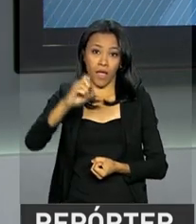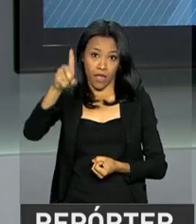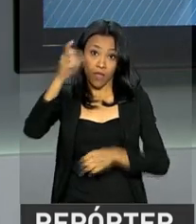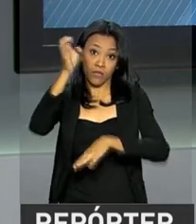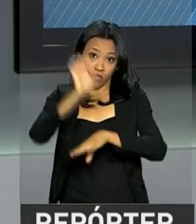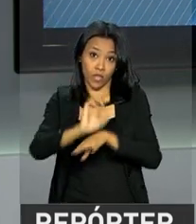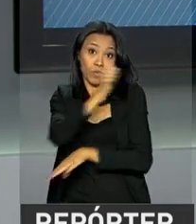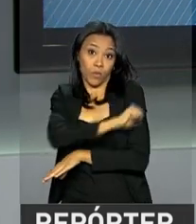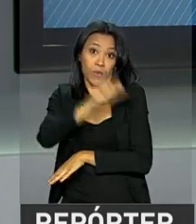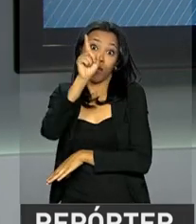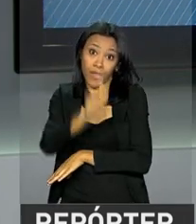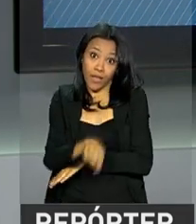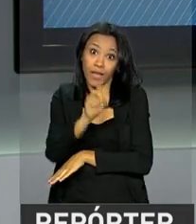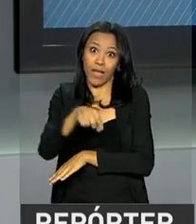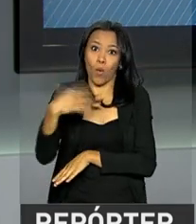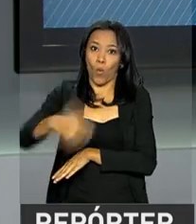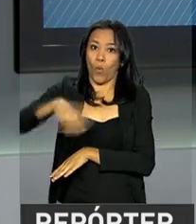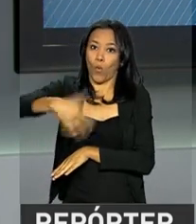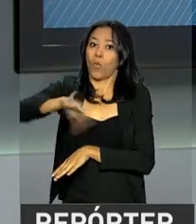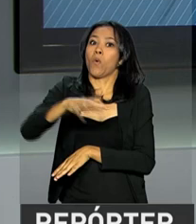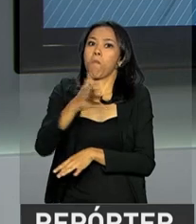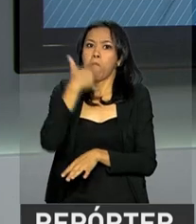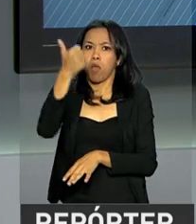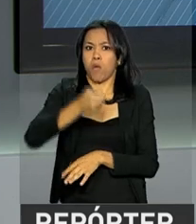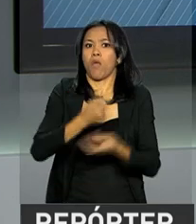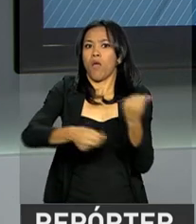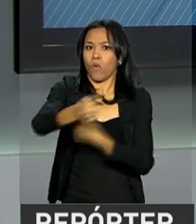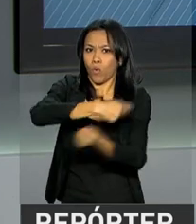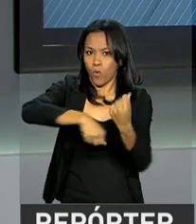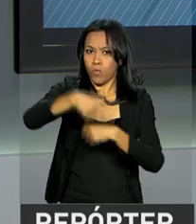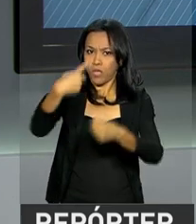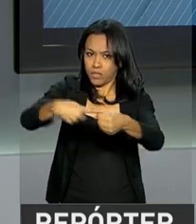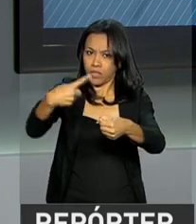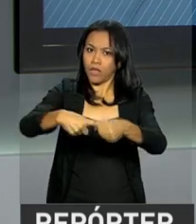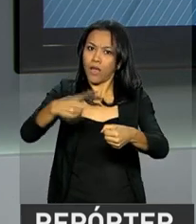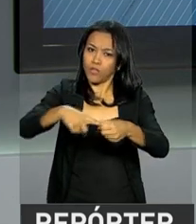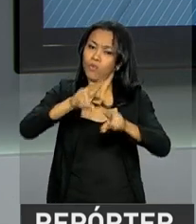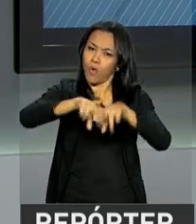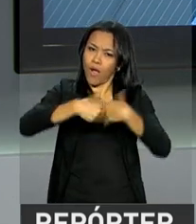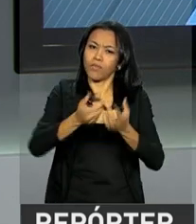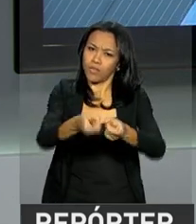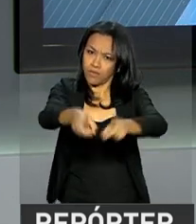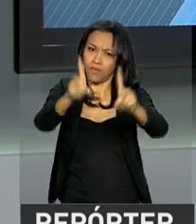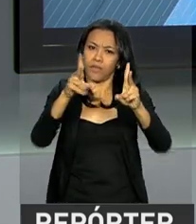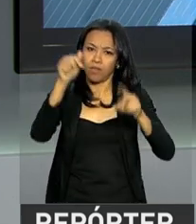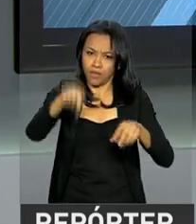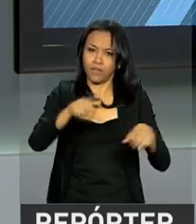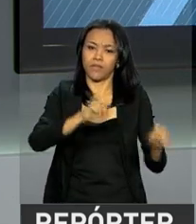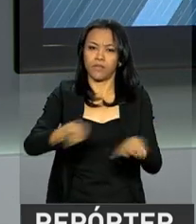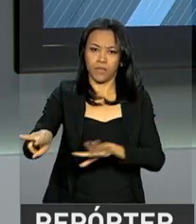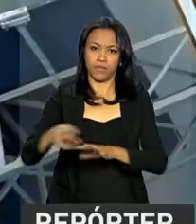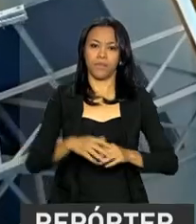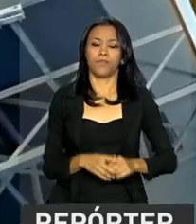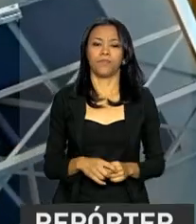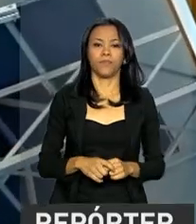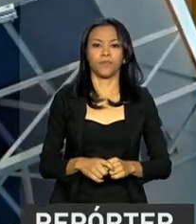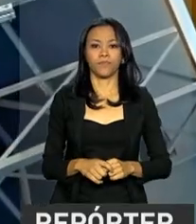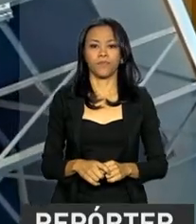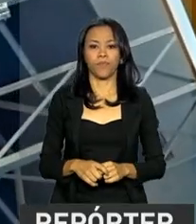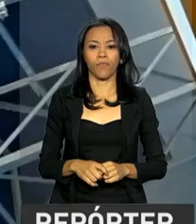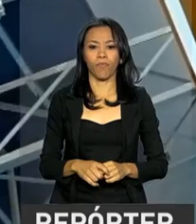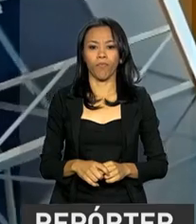e que agora tem expectativa de melhorar a economia do município a partir dos leilões dessa semana.